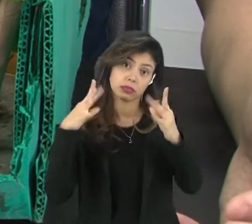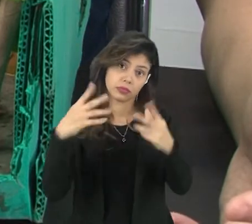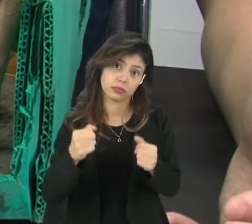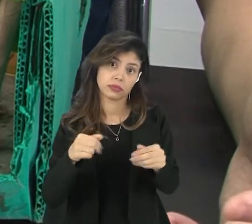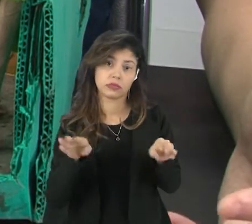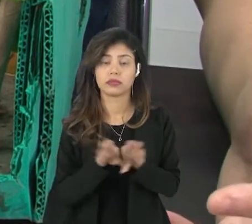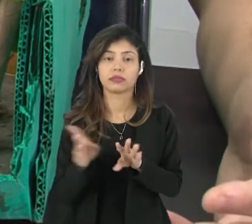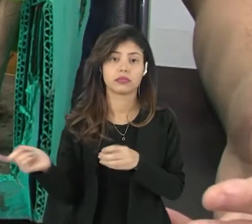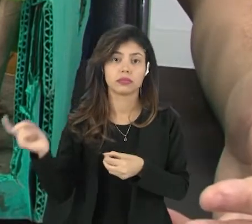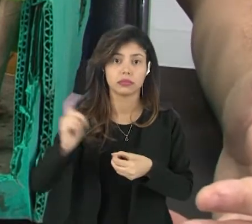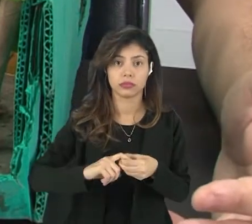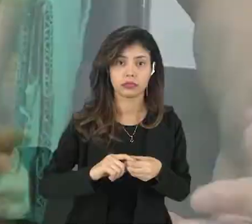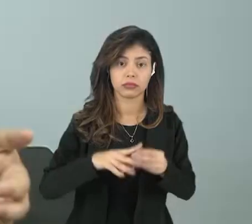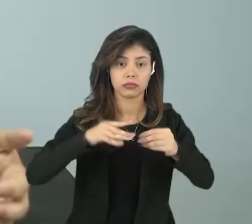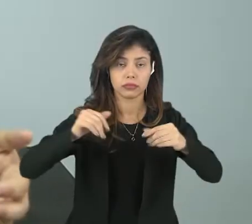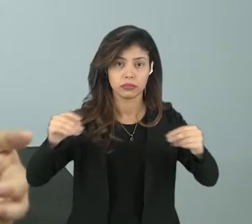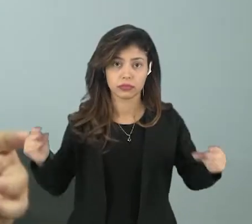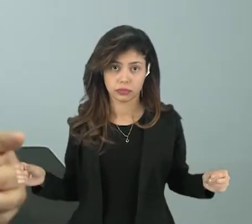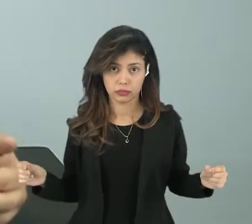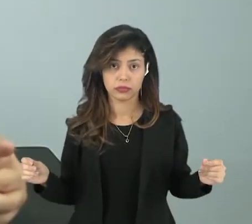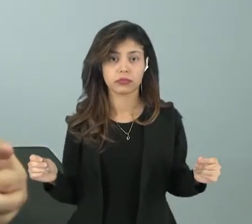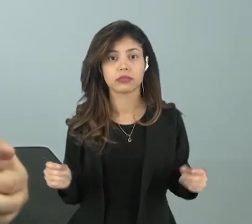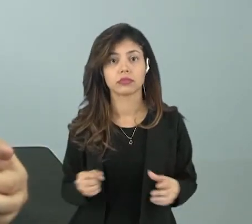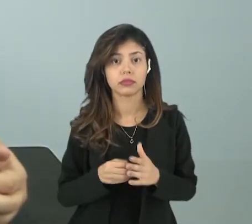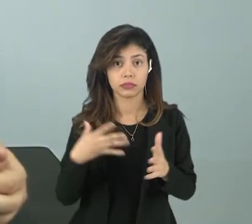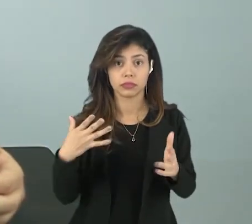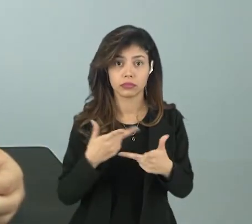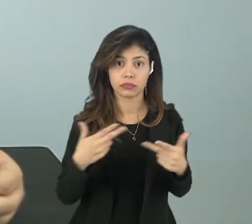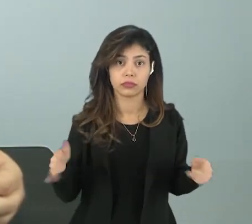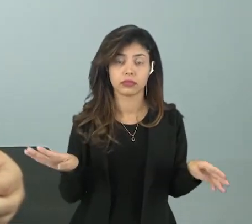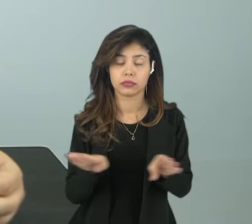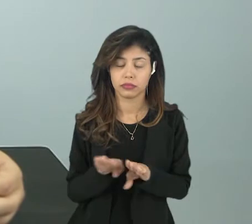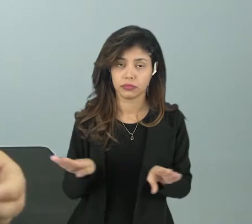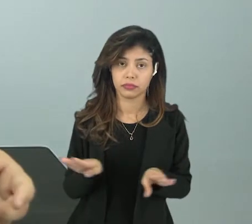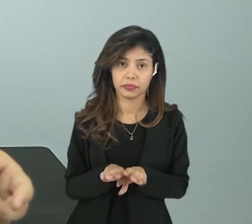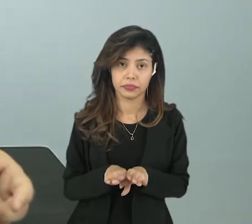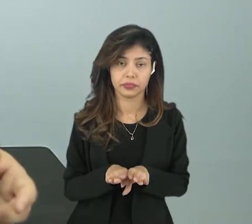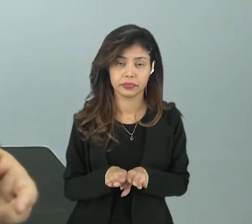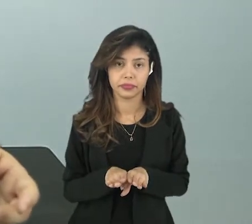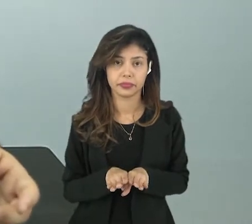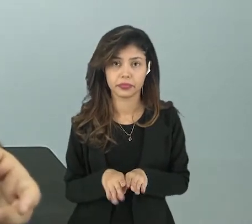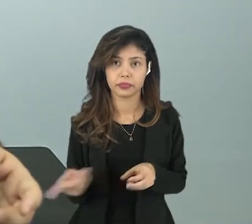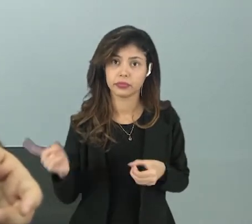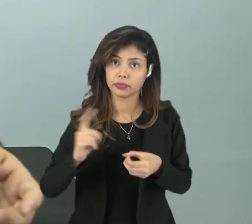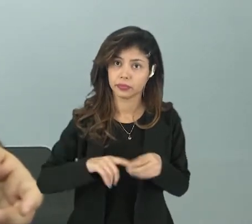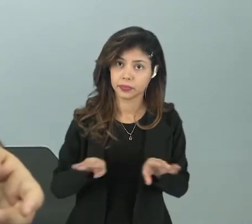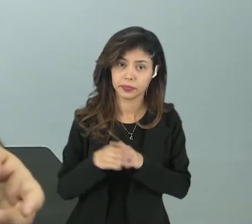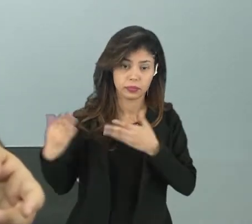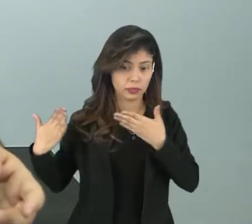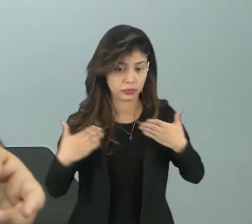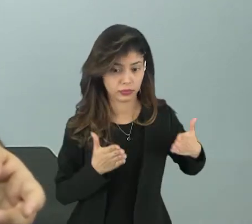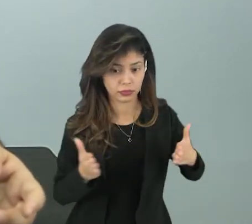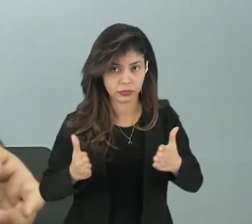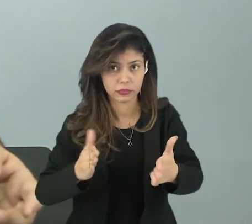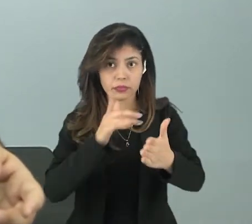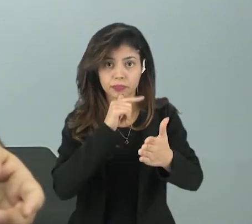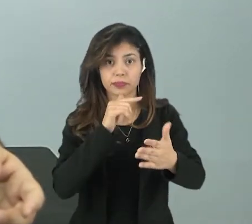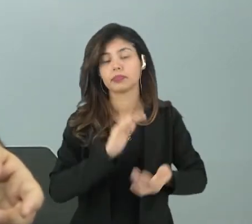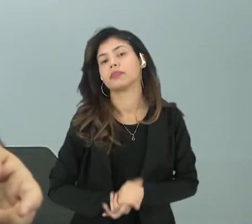tudo vem do solo. E muitas coisas também vêm do nosso rio,